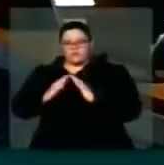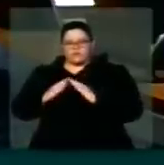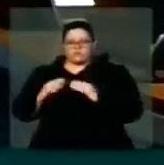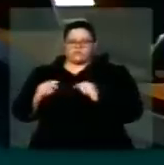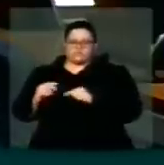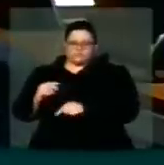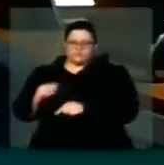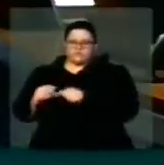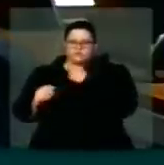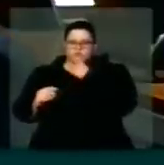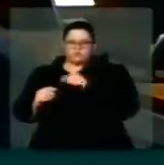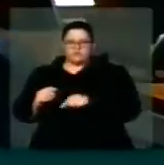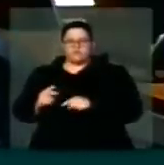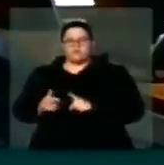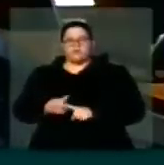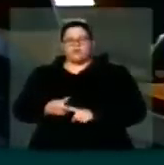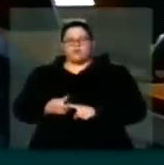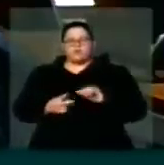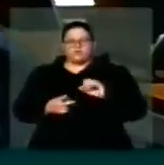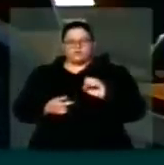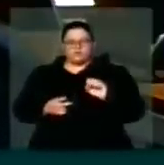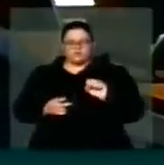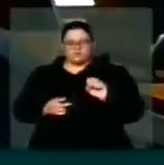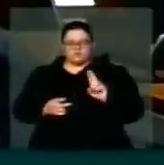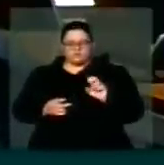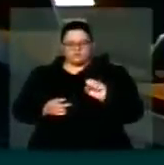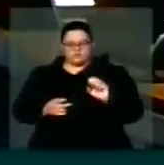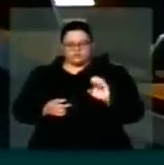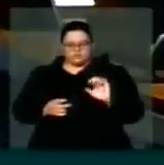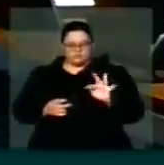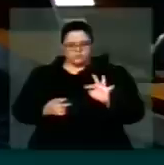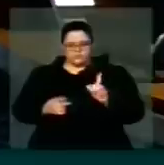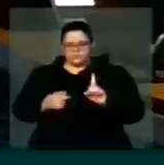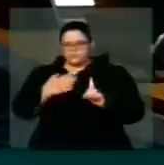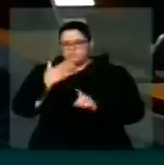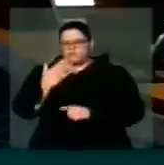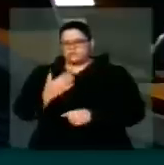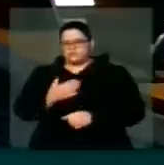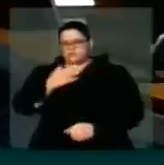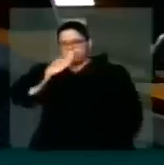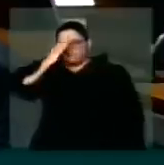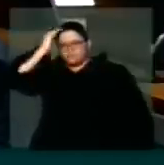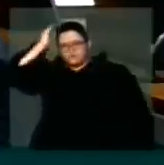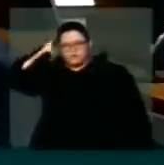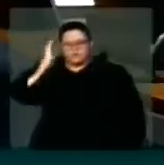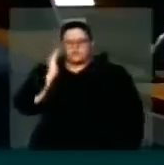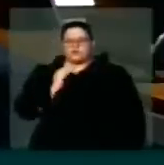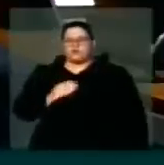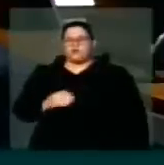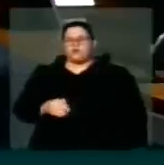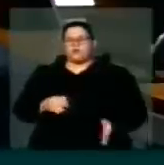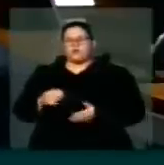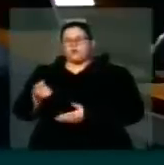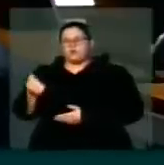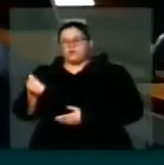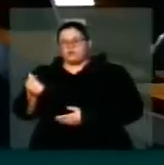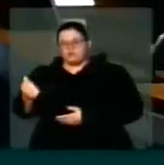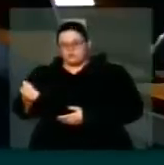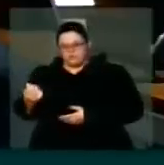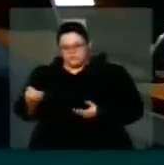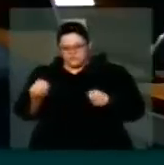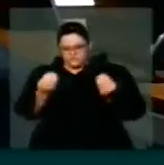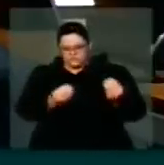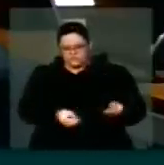de que o Youssef não pediu para o Careca levar esse dinheiro para ele, a afirmação do Youssef